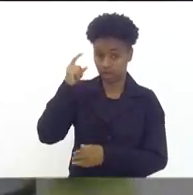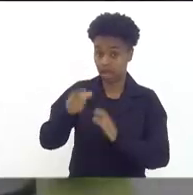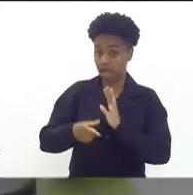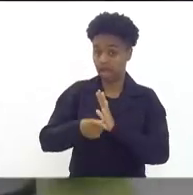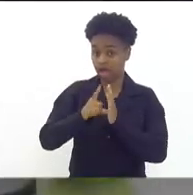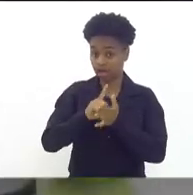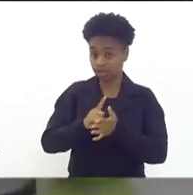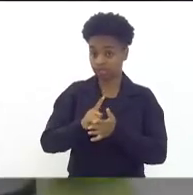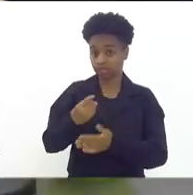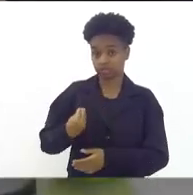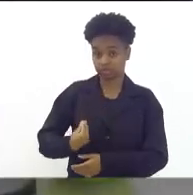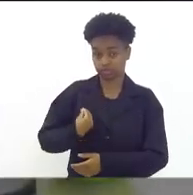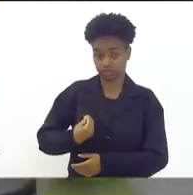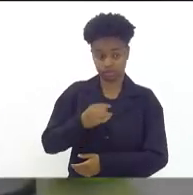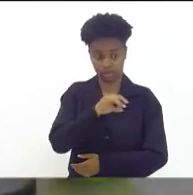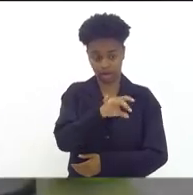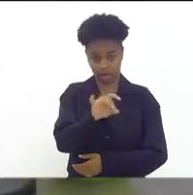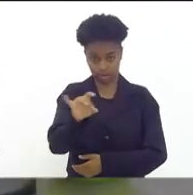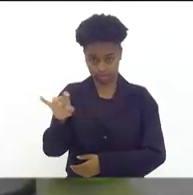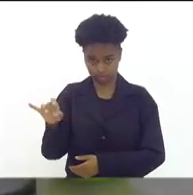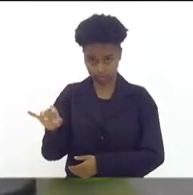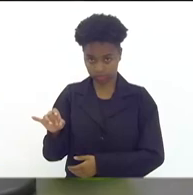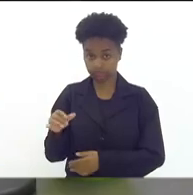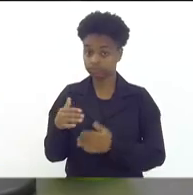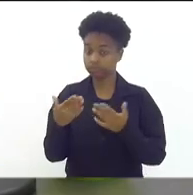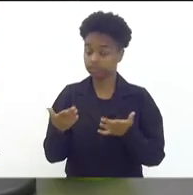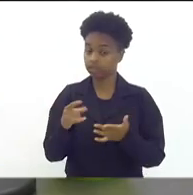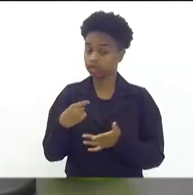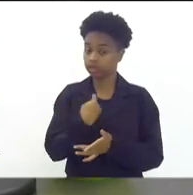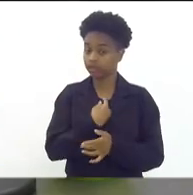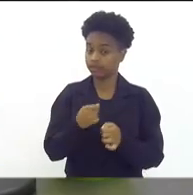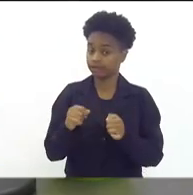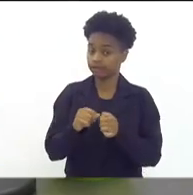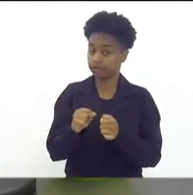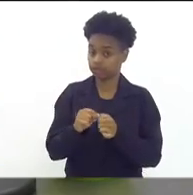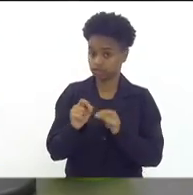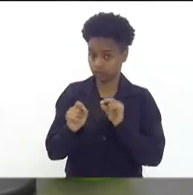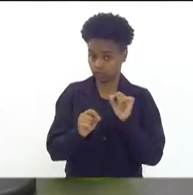a presença de cada um aqui o que que nós fizemos